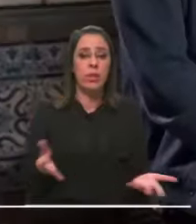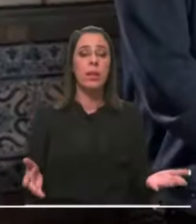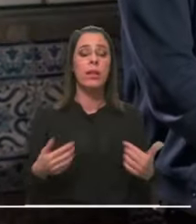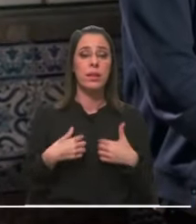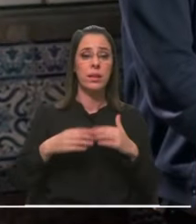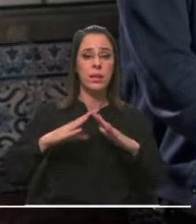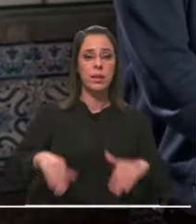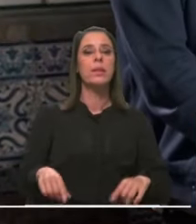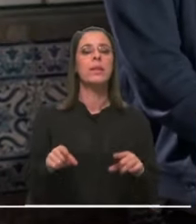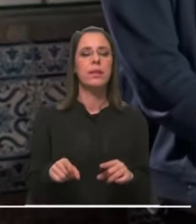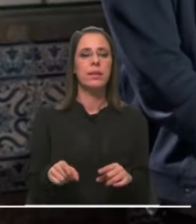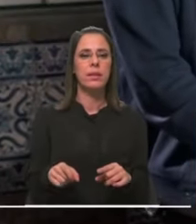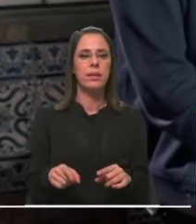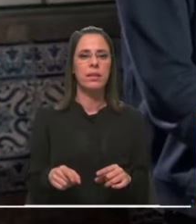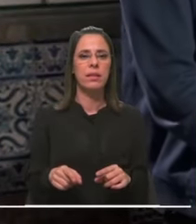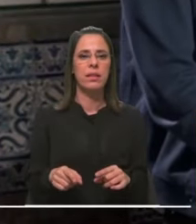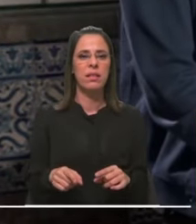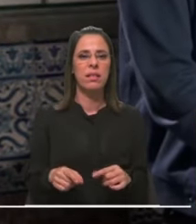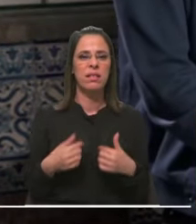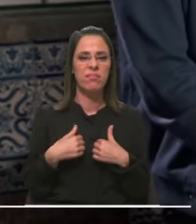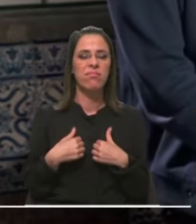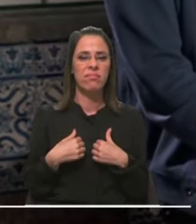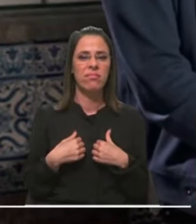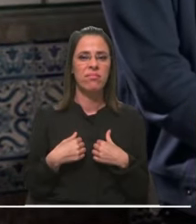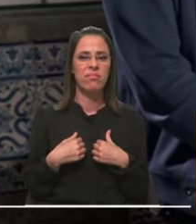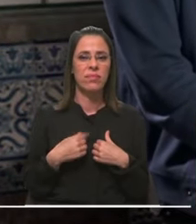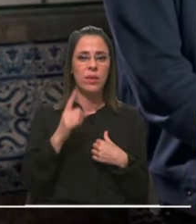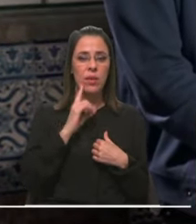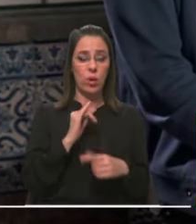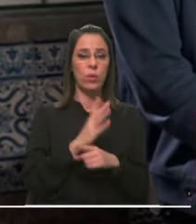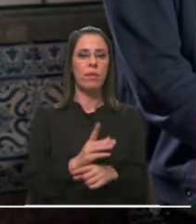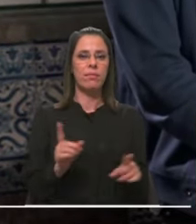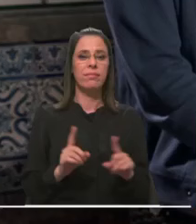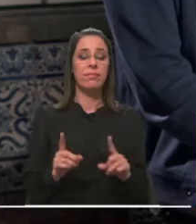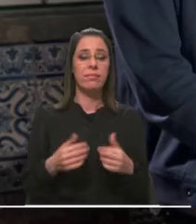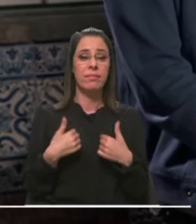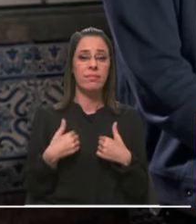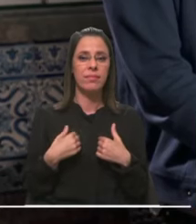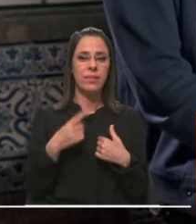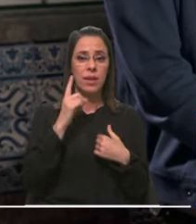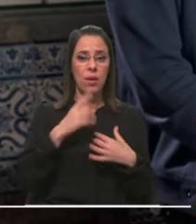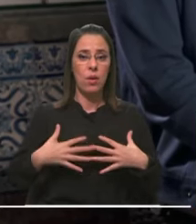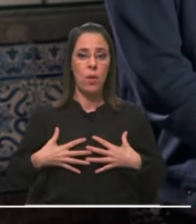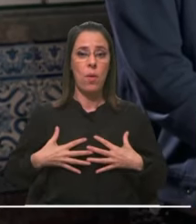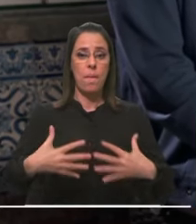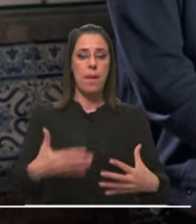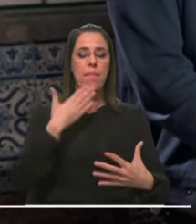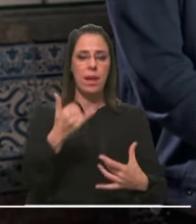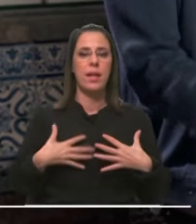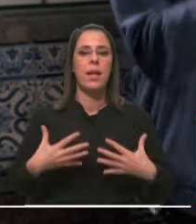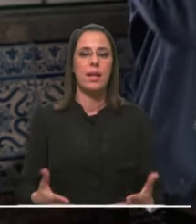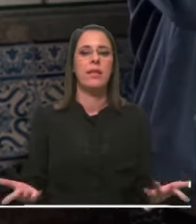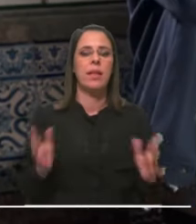se me separasse de ti, Catarina, olha, eu... Tu arranjavas alguma... Não, eu... Com mamas grandes, aposto. Aí sim.